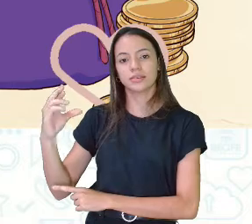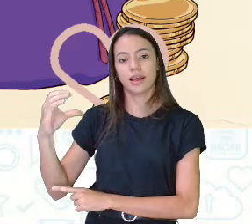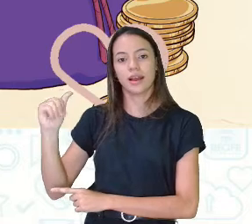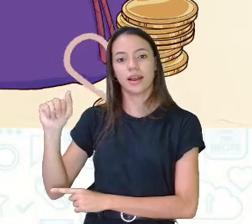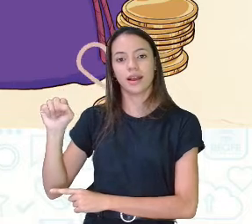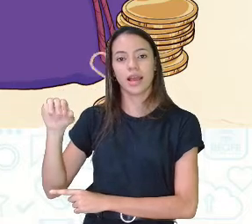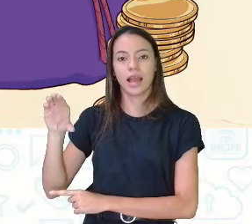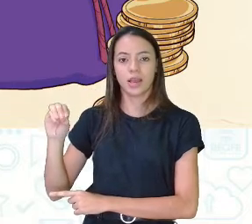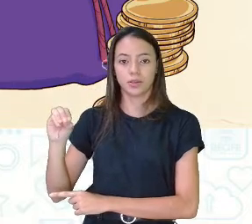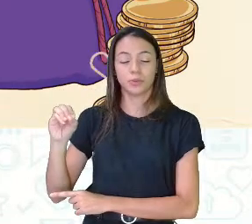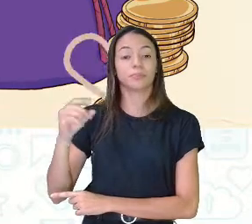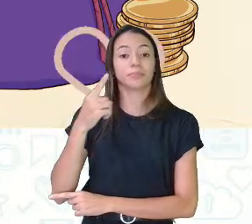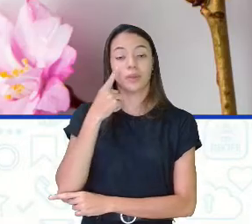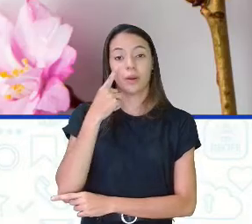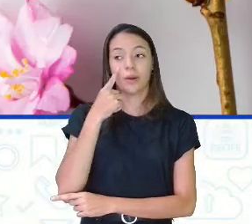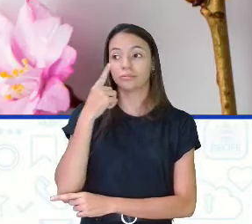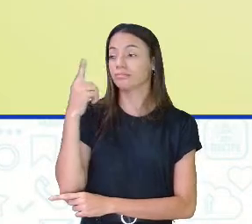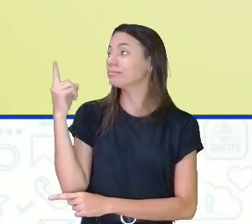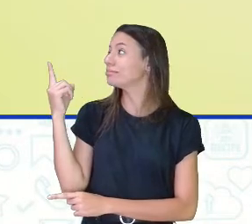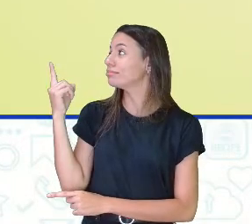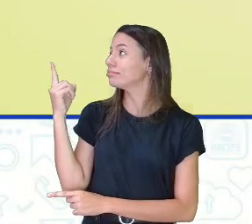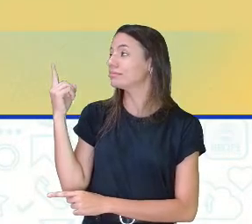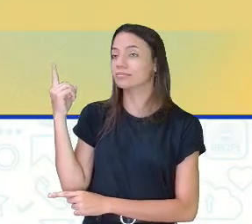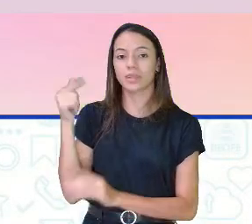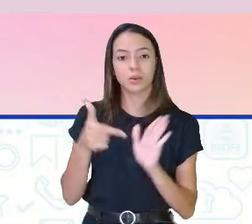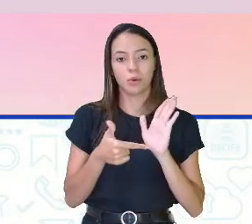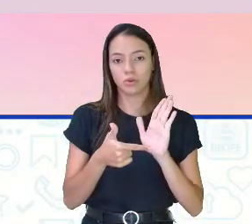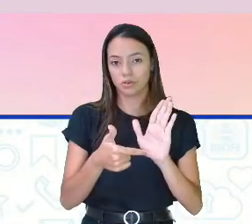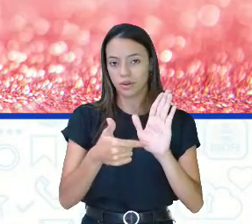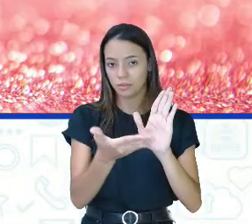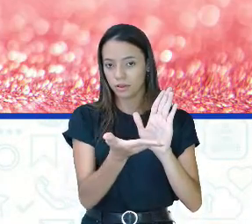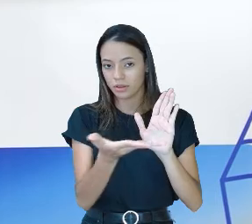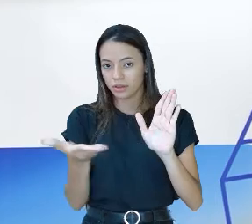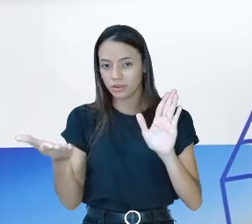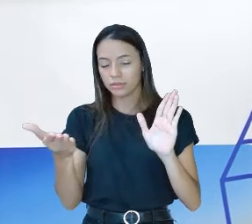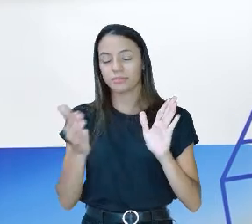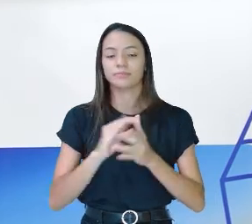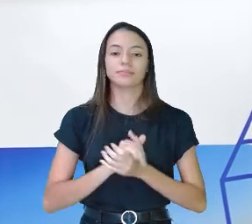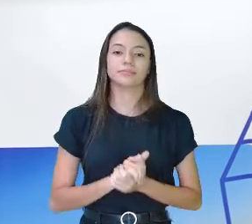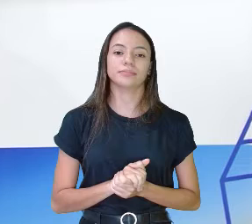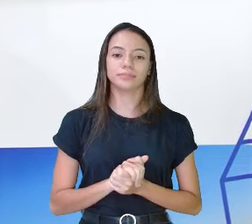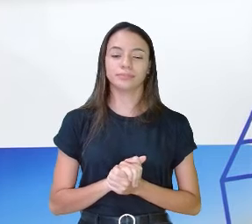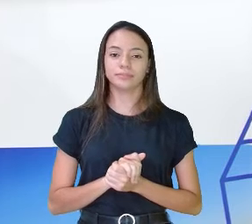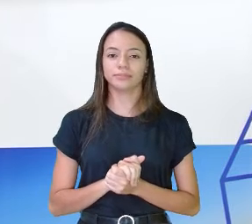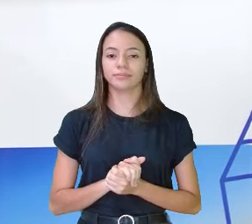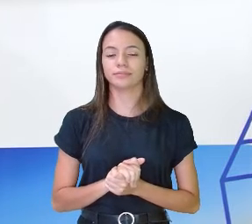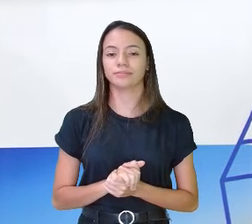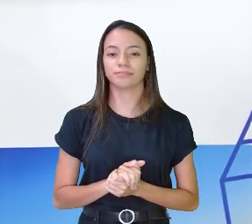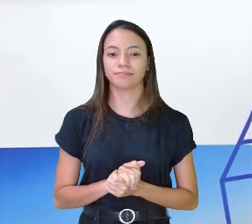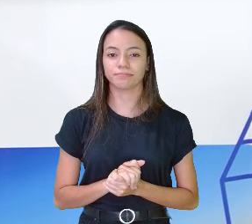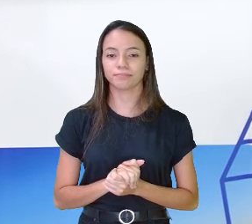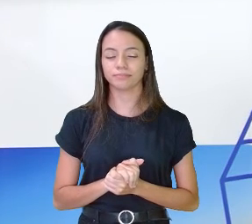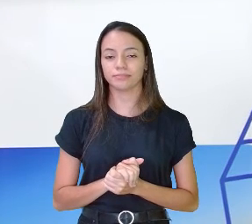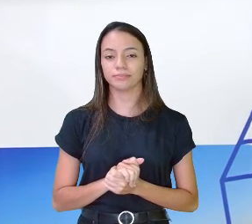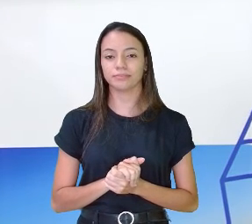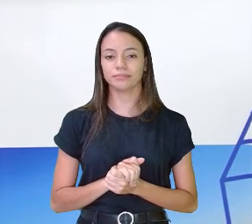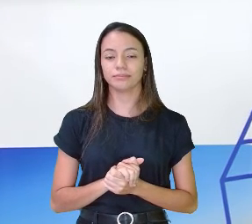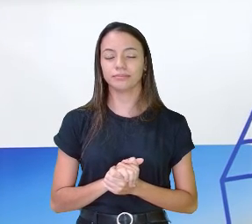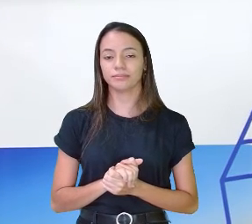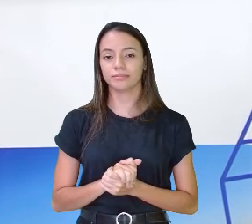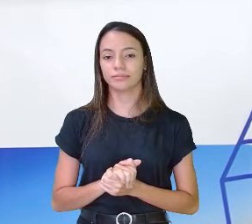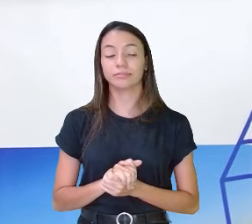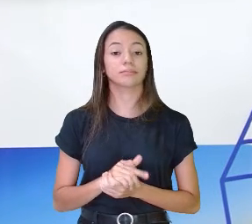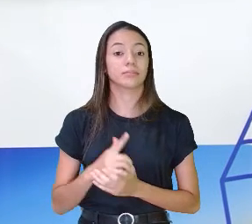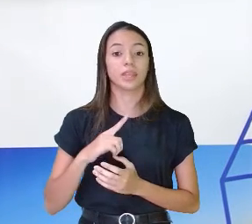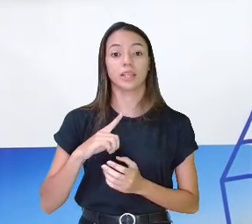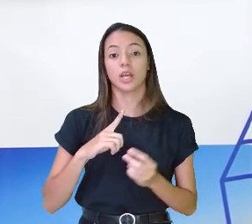E aí eu trouxe aqui, na verdade, deixa eu ver, gente, mas esses exemplos mesmo. Vamos lá. Eu trouxe